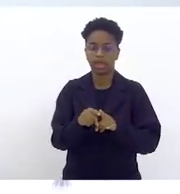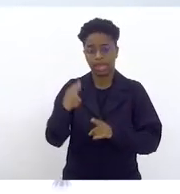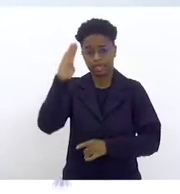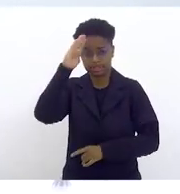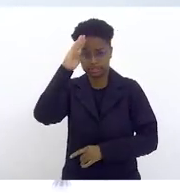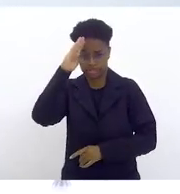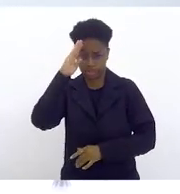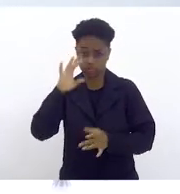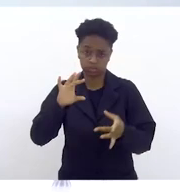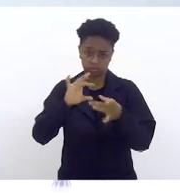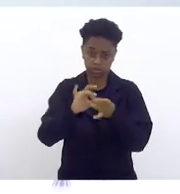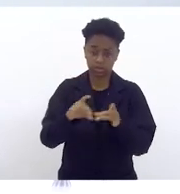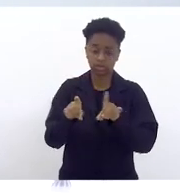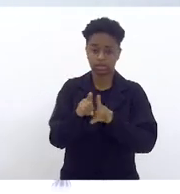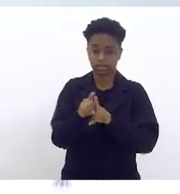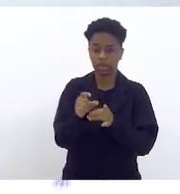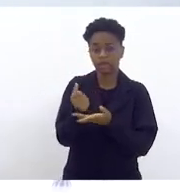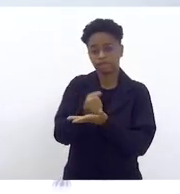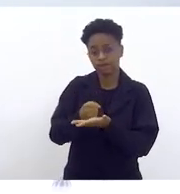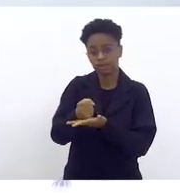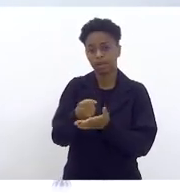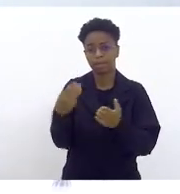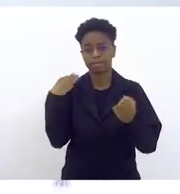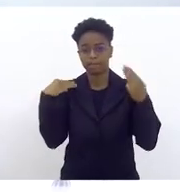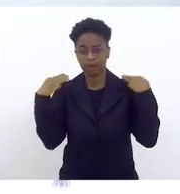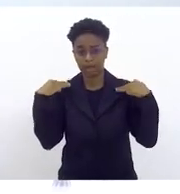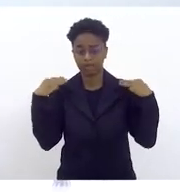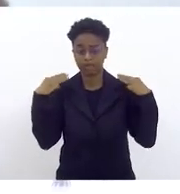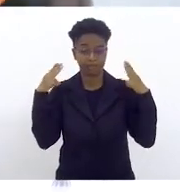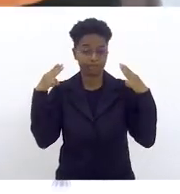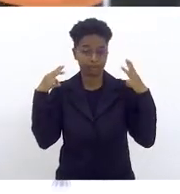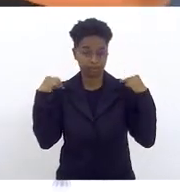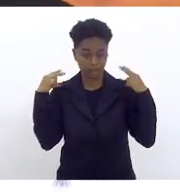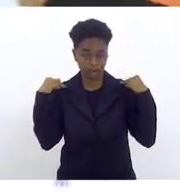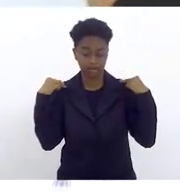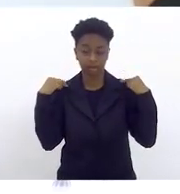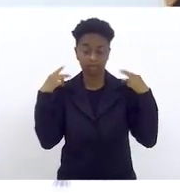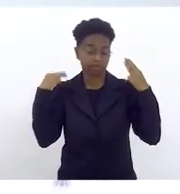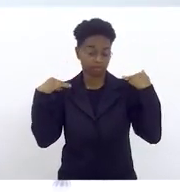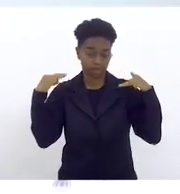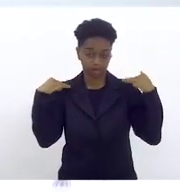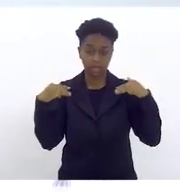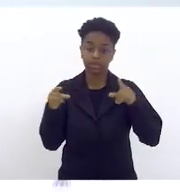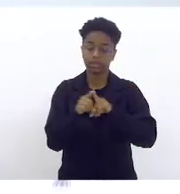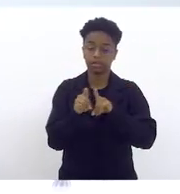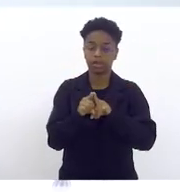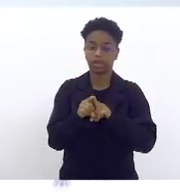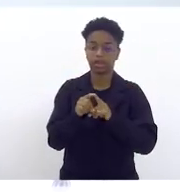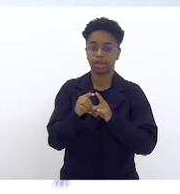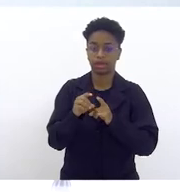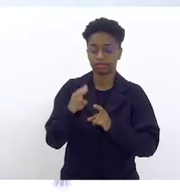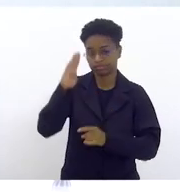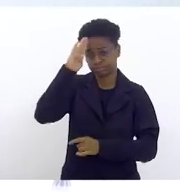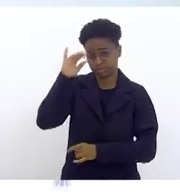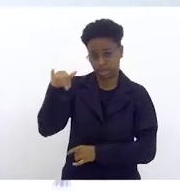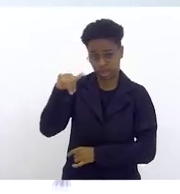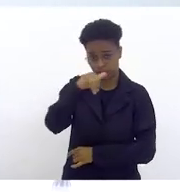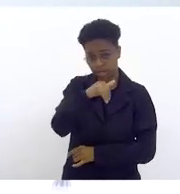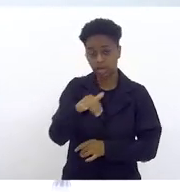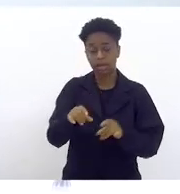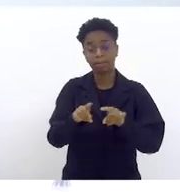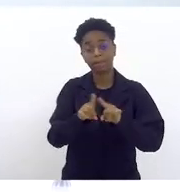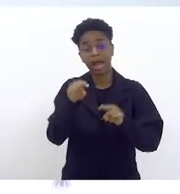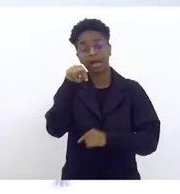o laboratório farmacêutico da Marinha o laboratório químico farmacêutico da Aeronáutica e nesse sentido